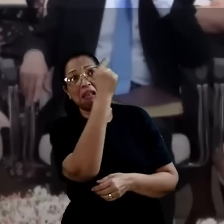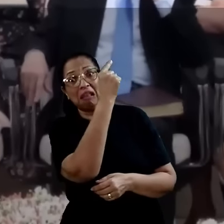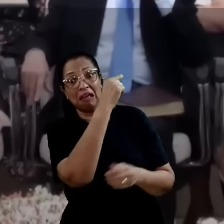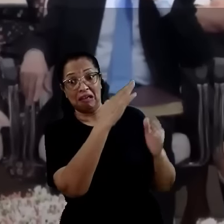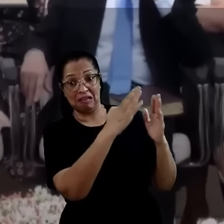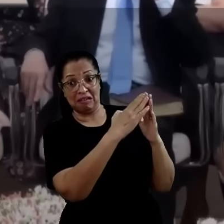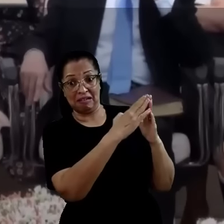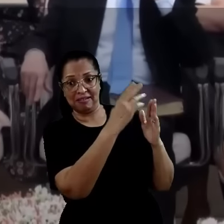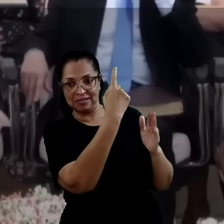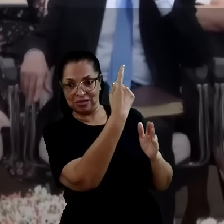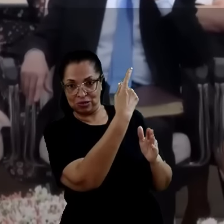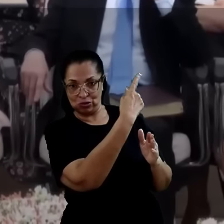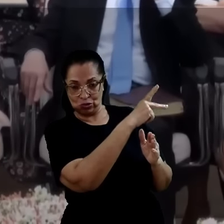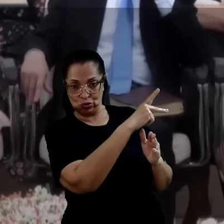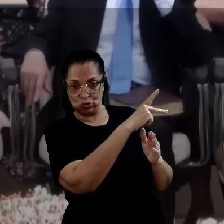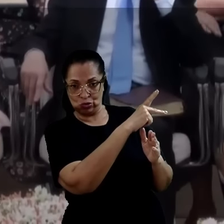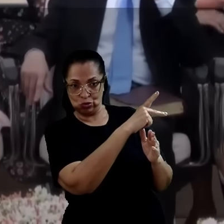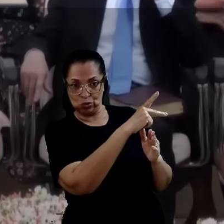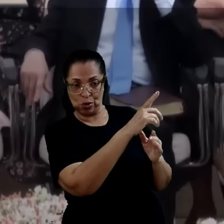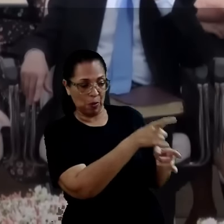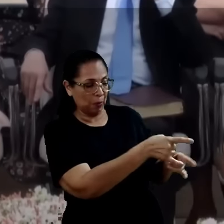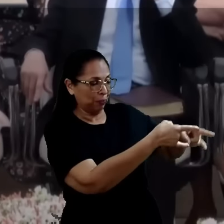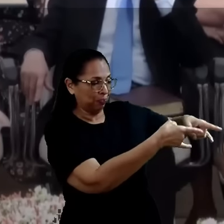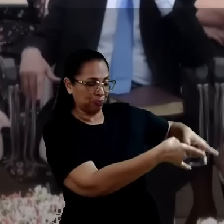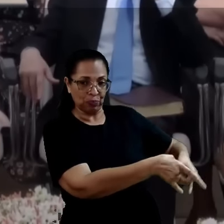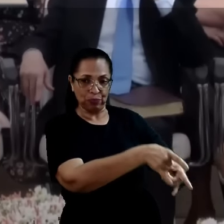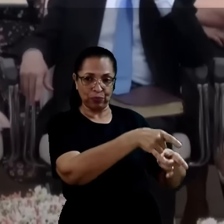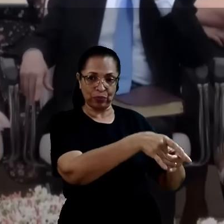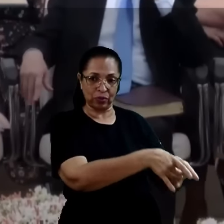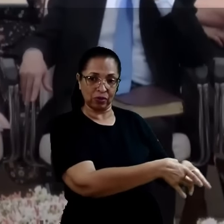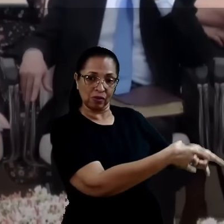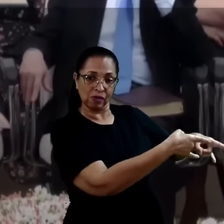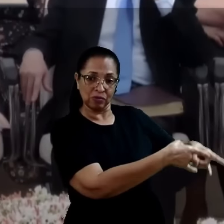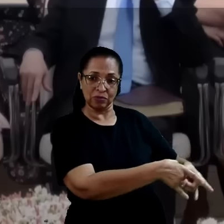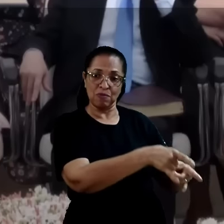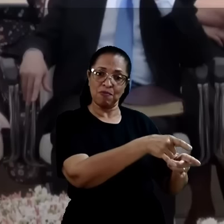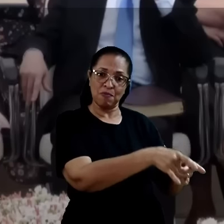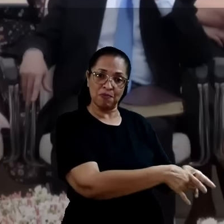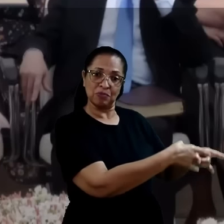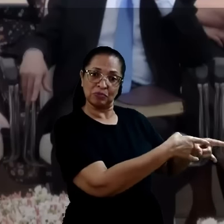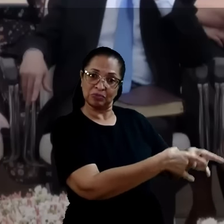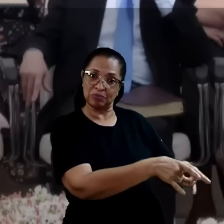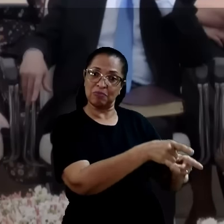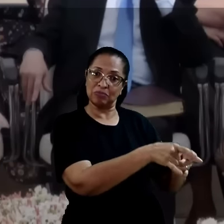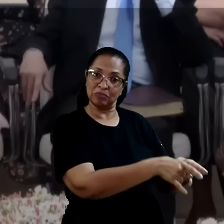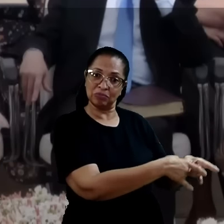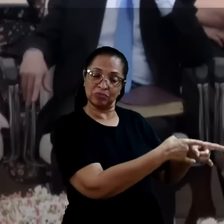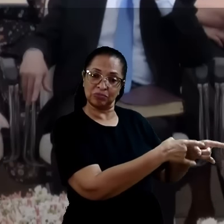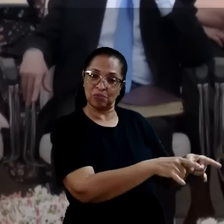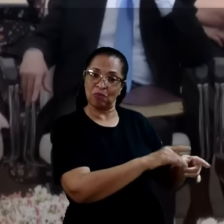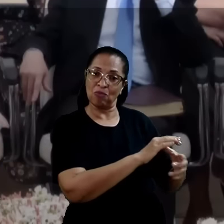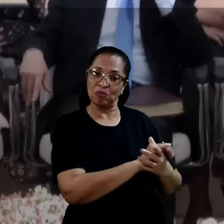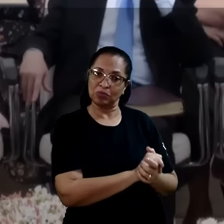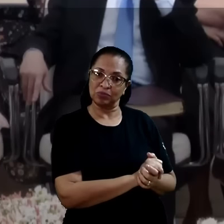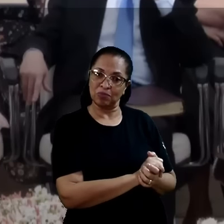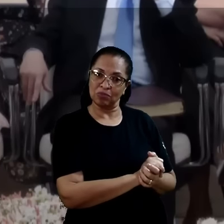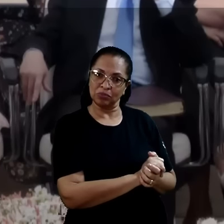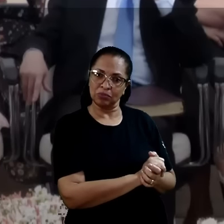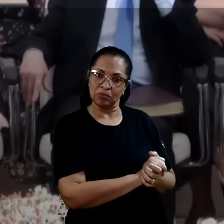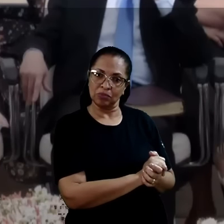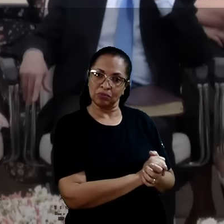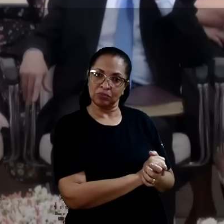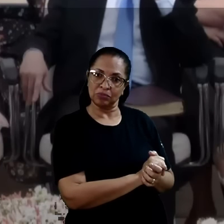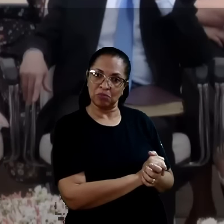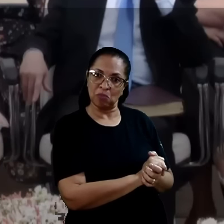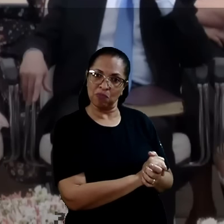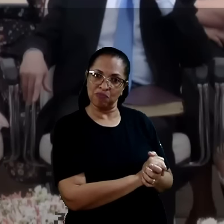e compôs canção pra primeira filha que leva o seu nome o nome dele é Júlio e o nome dela é Júlia